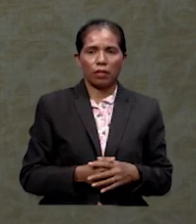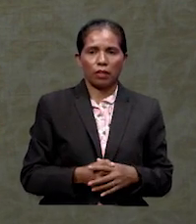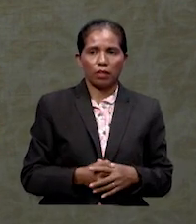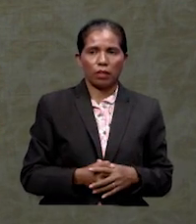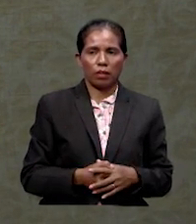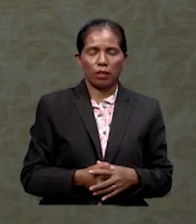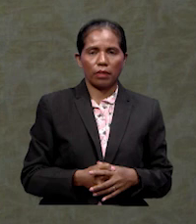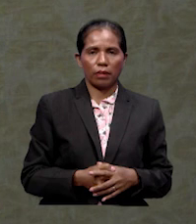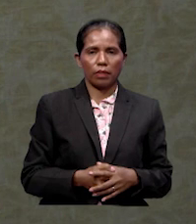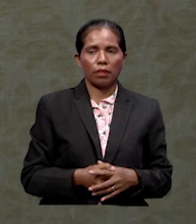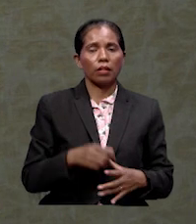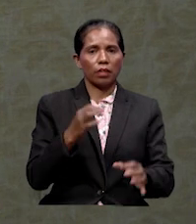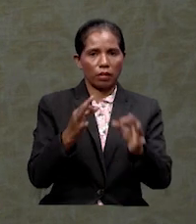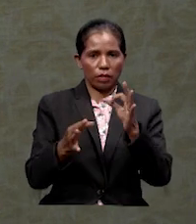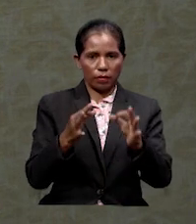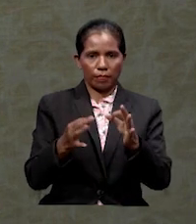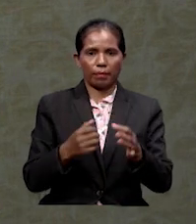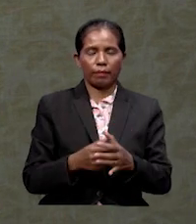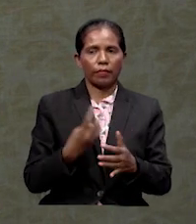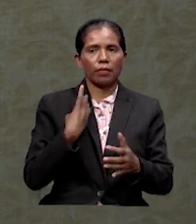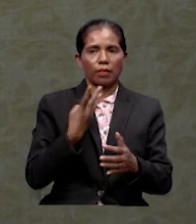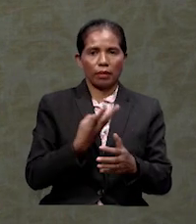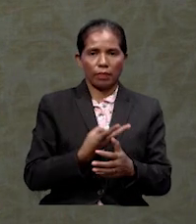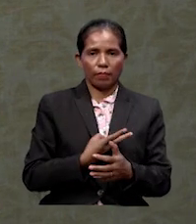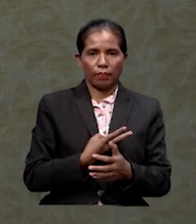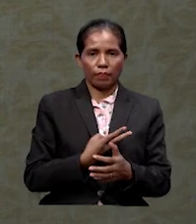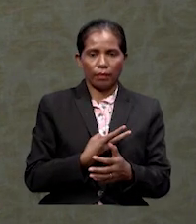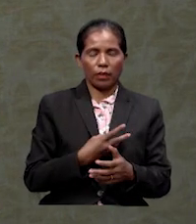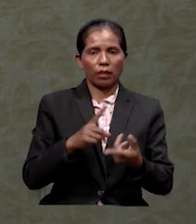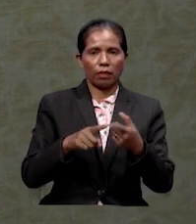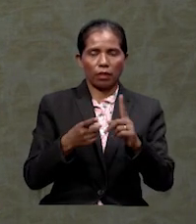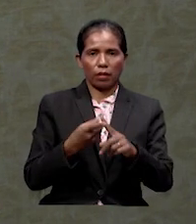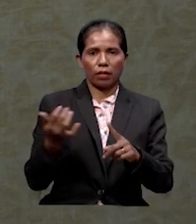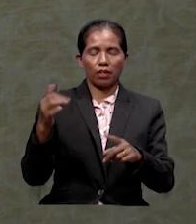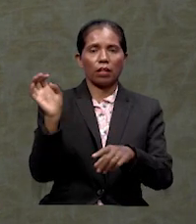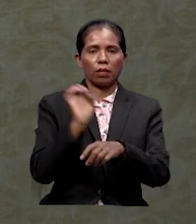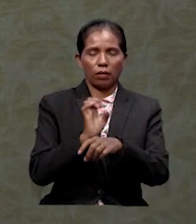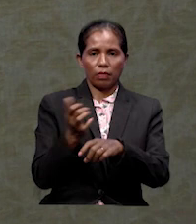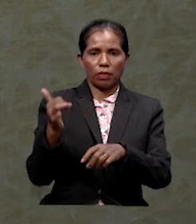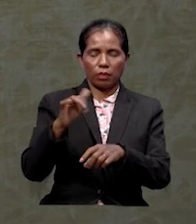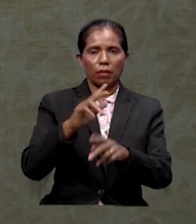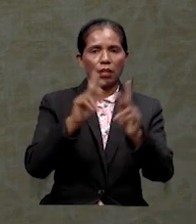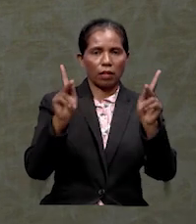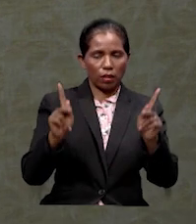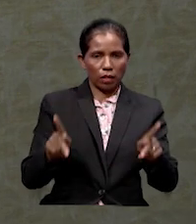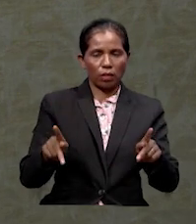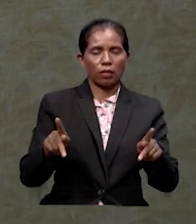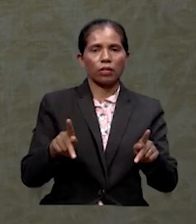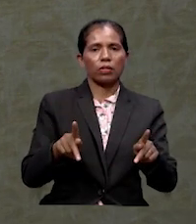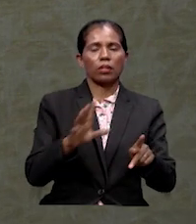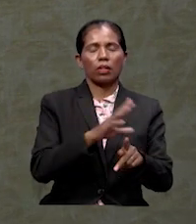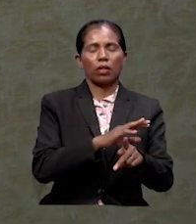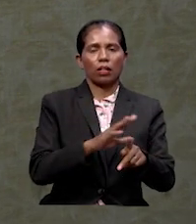ka quando itenia maluk si operador ekonomi sira li liu ba keos los aqui nebe